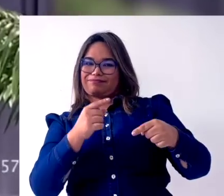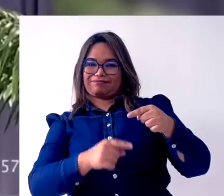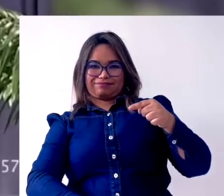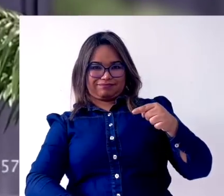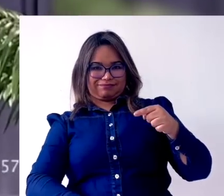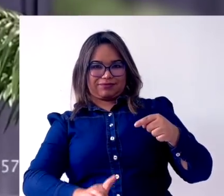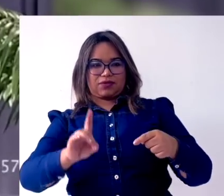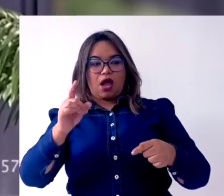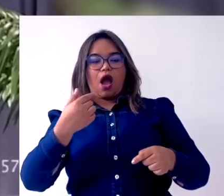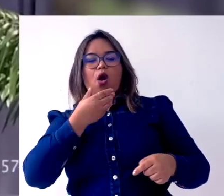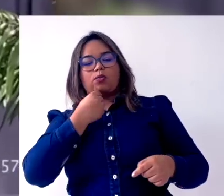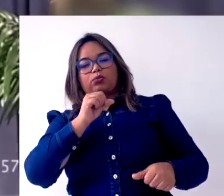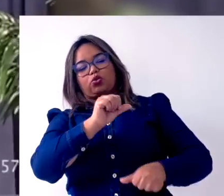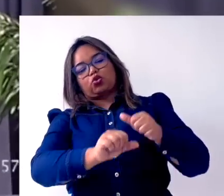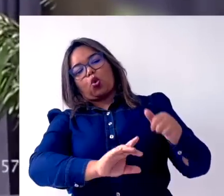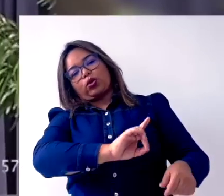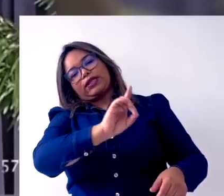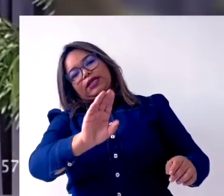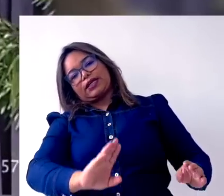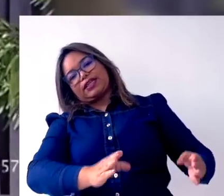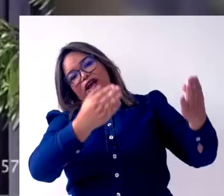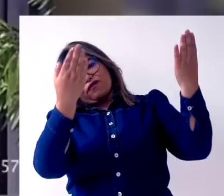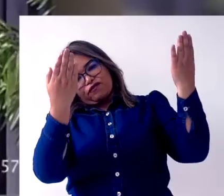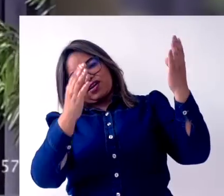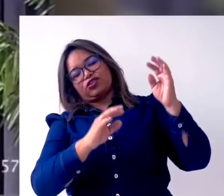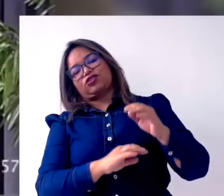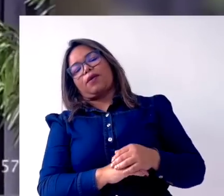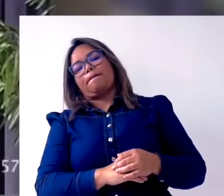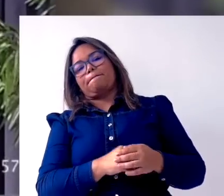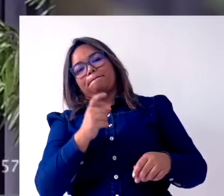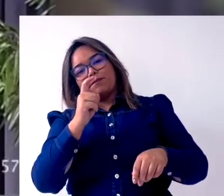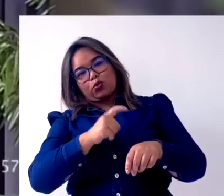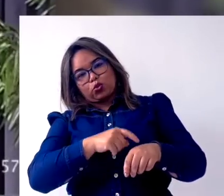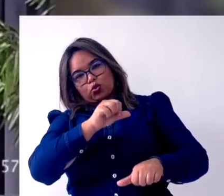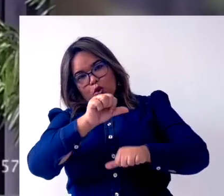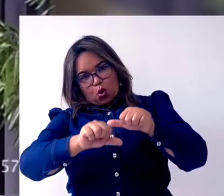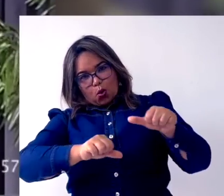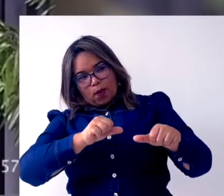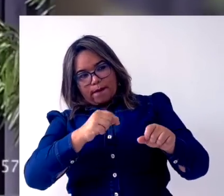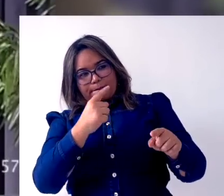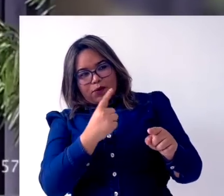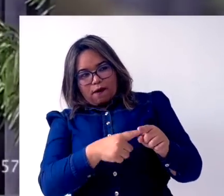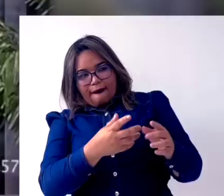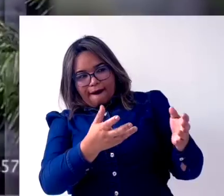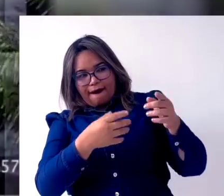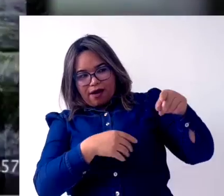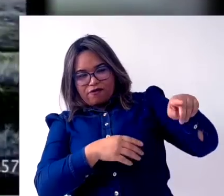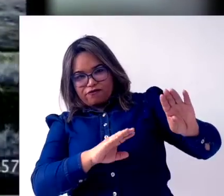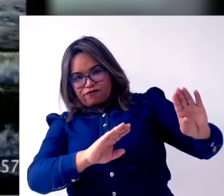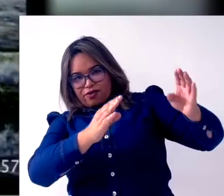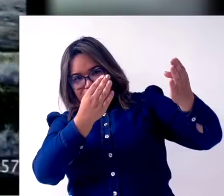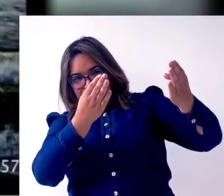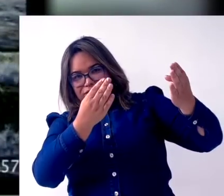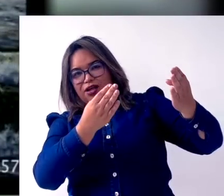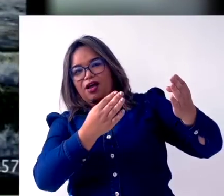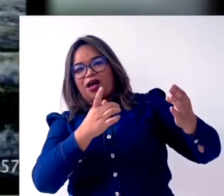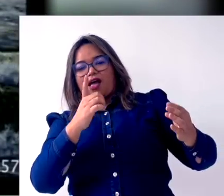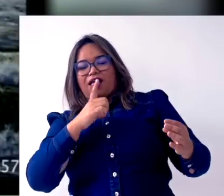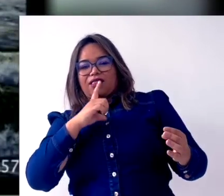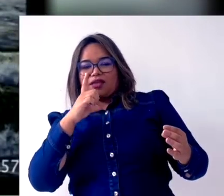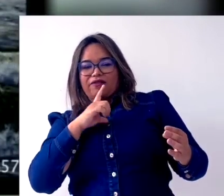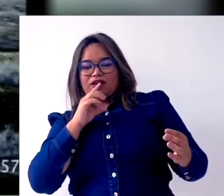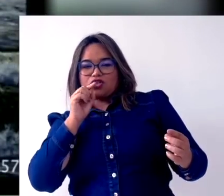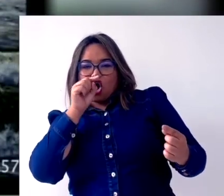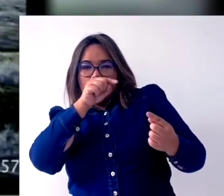mudou os tempos. Ele mudou todo o calendário para fazer com que ele se alinhasse com as festas pagãs. E ele mudou também a